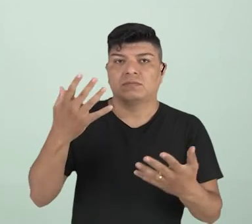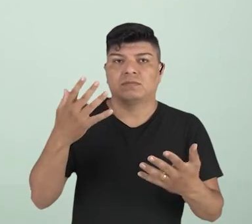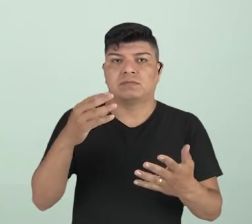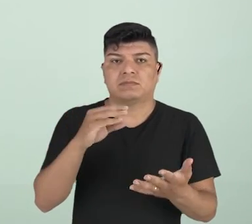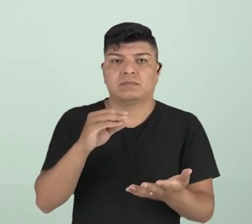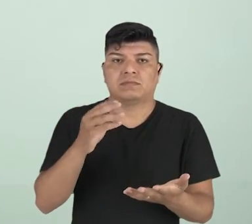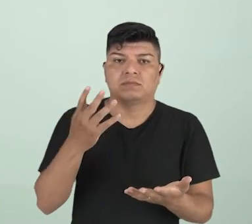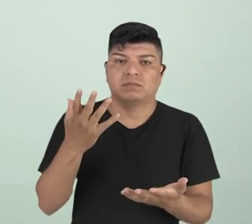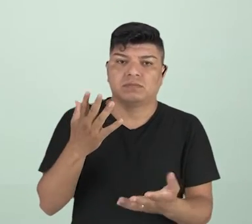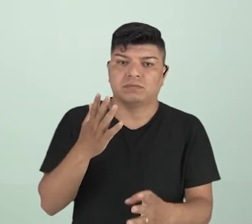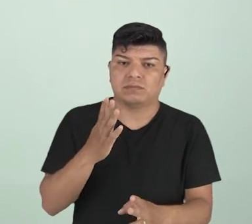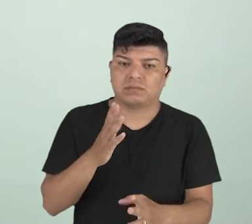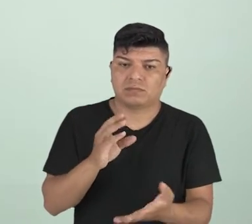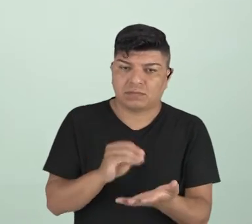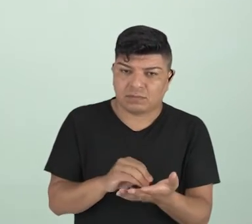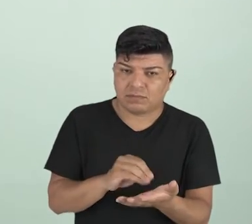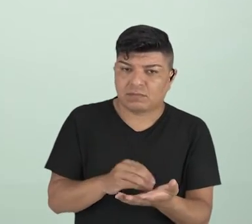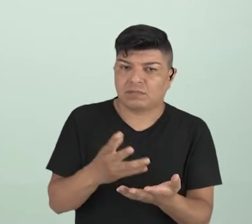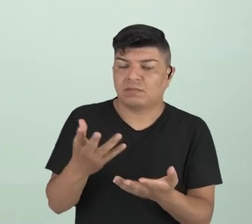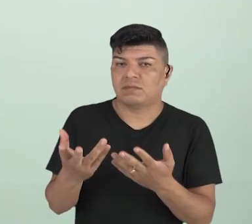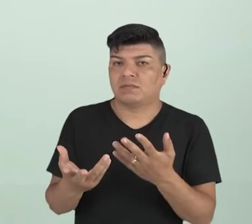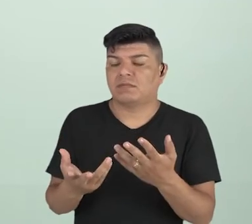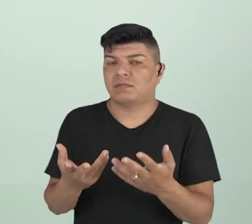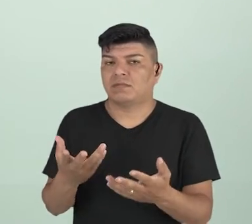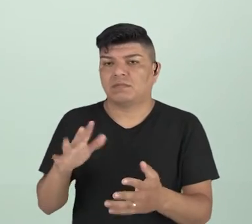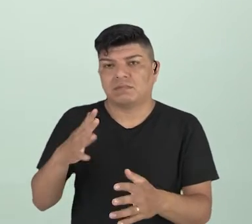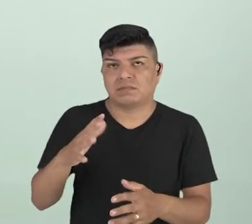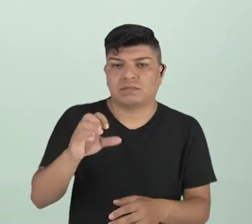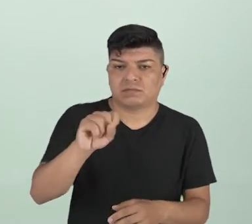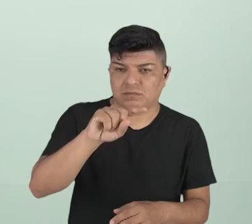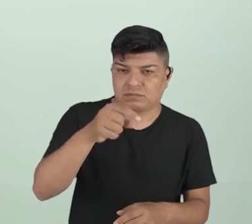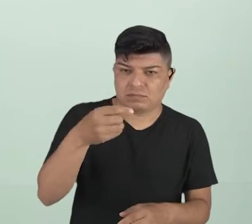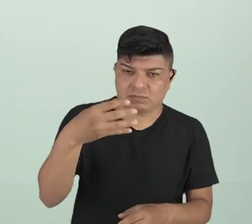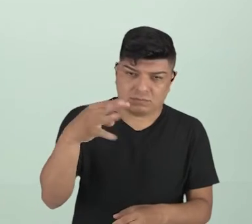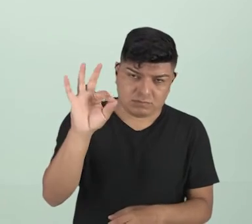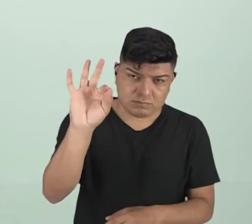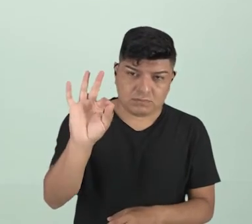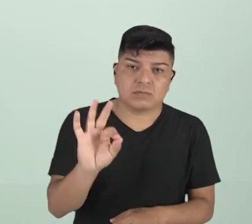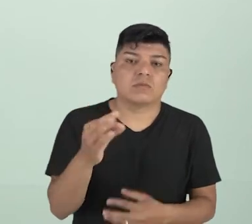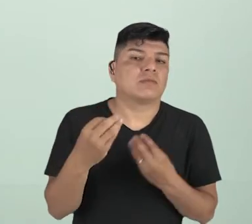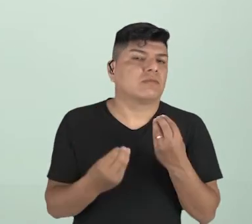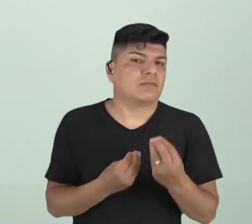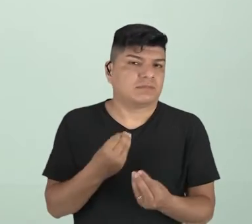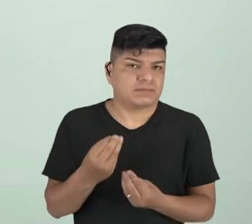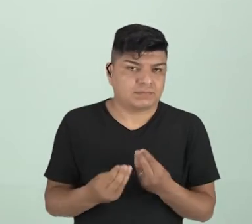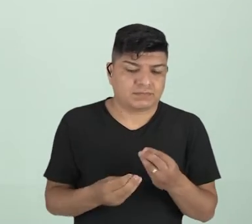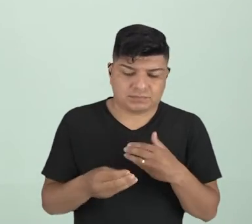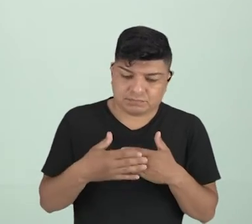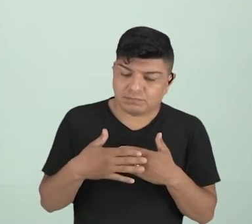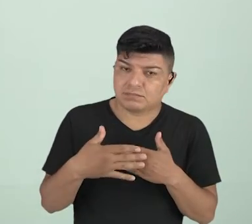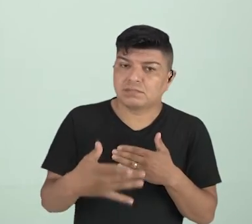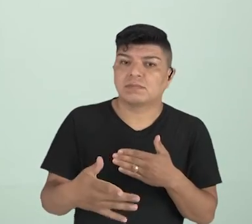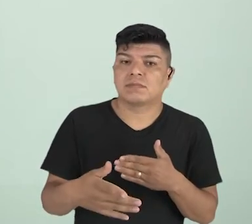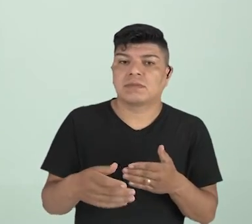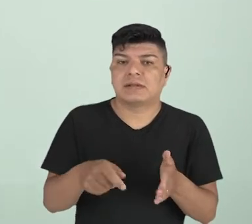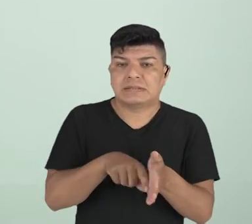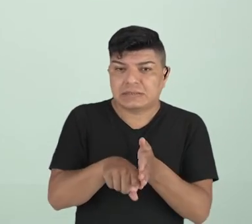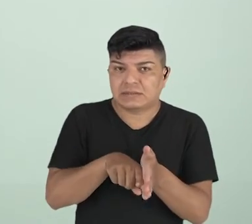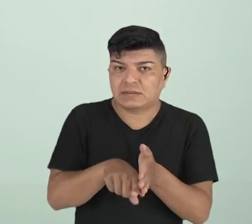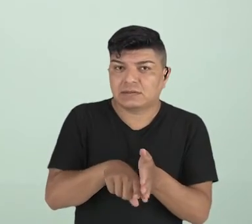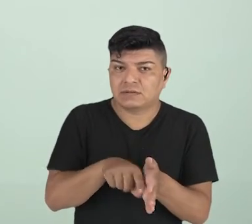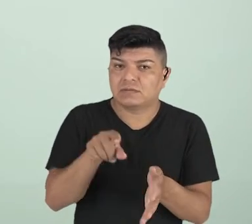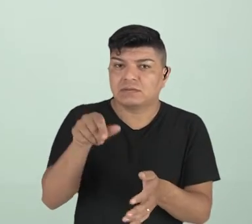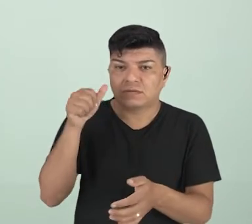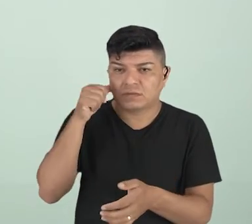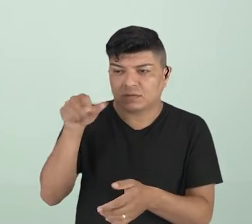taxa. A taxa de evasão é de 8,4%. Como é que ela poderia saber disso? A partir da coleta de dados. Foi ela